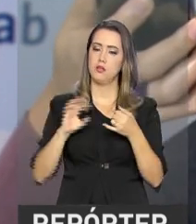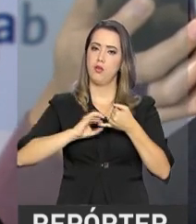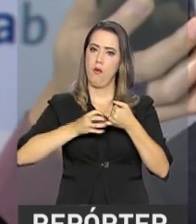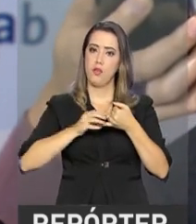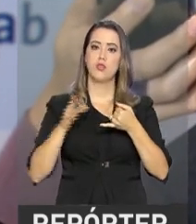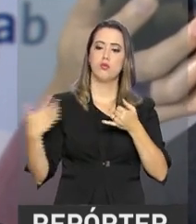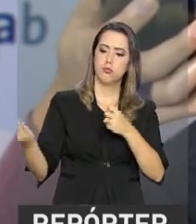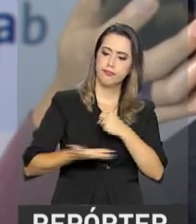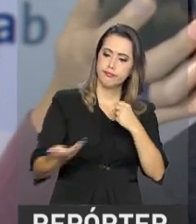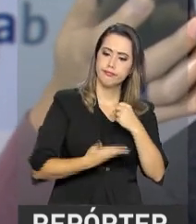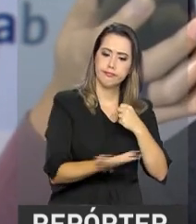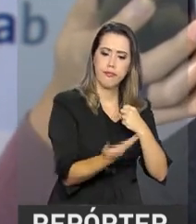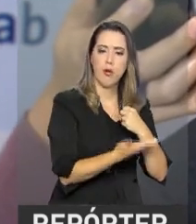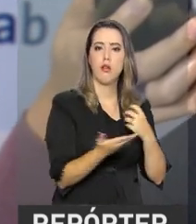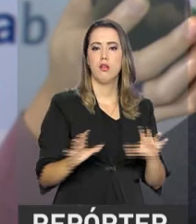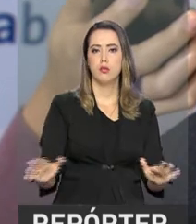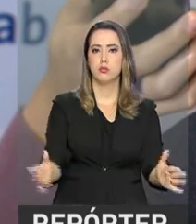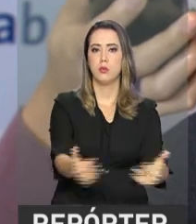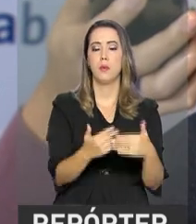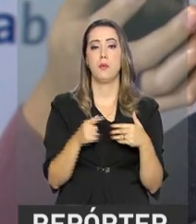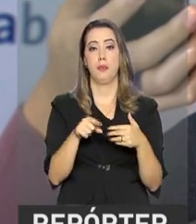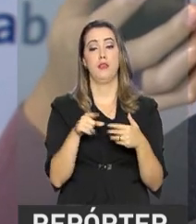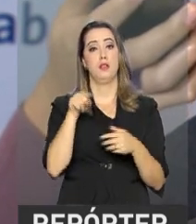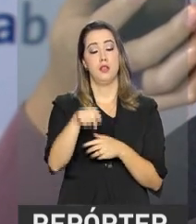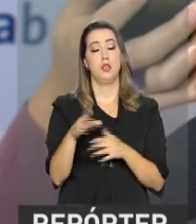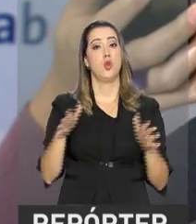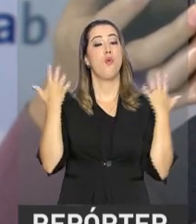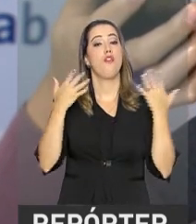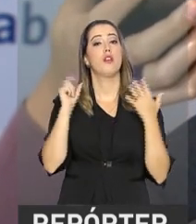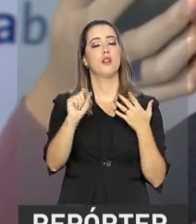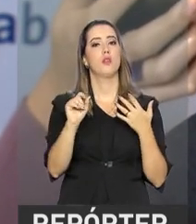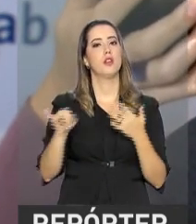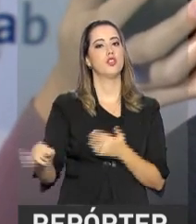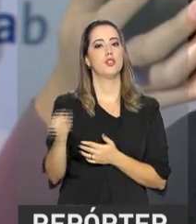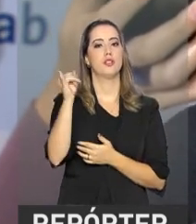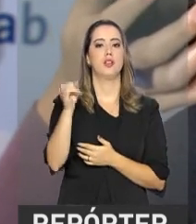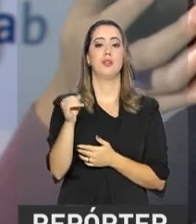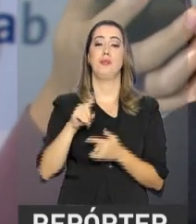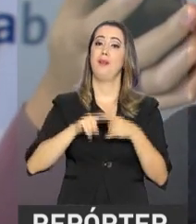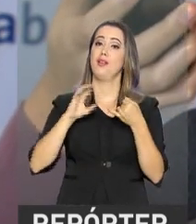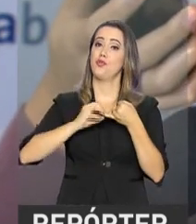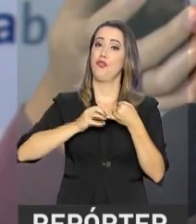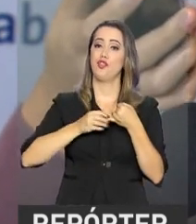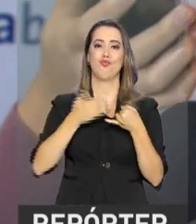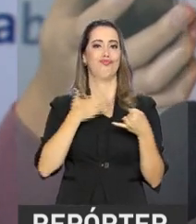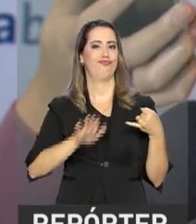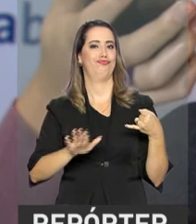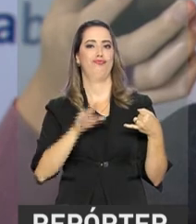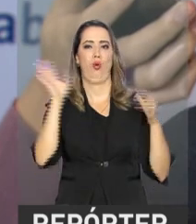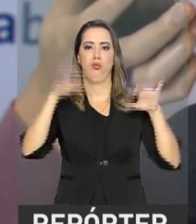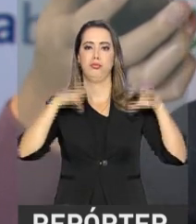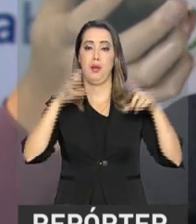sendo que o livro eo no verão a chuva ocorrem de janeiro também e feijão não gosta de chuva por outro lado o arroz